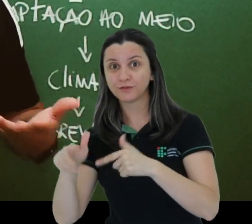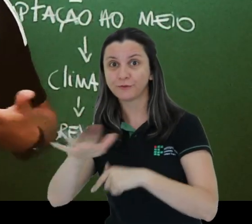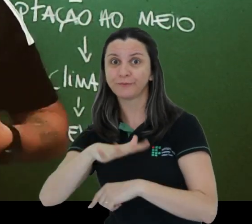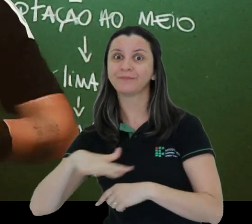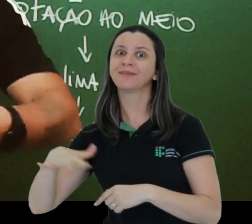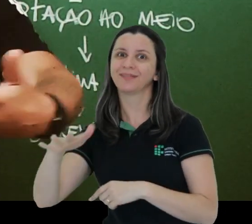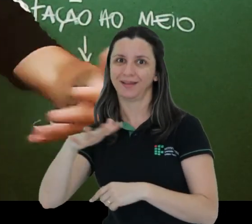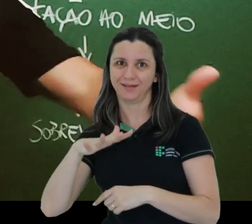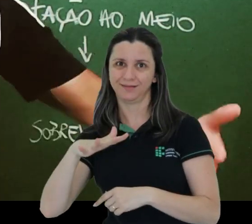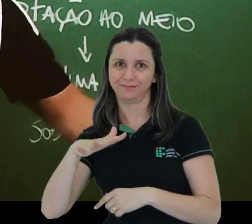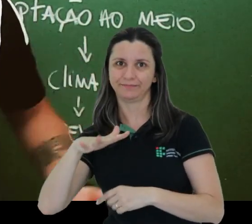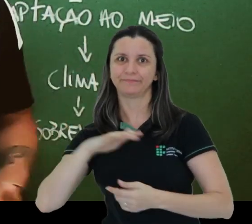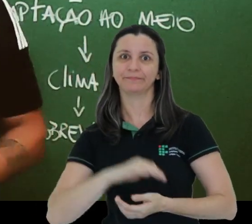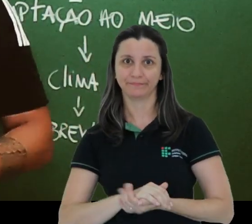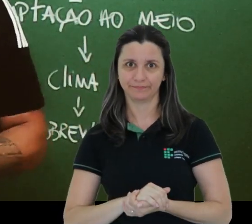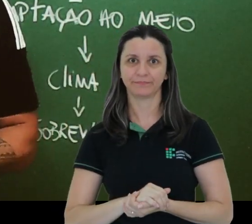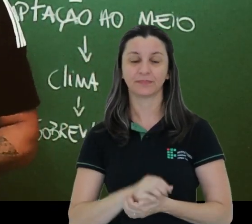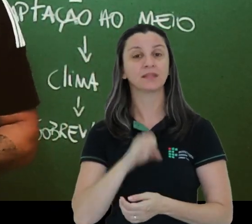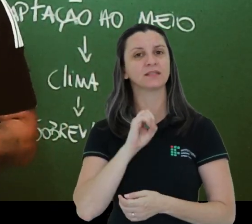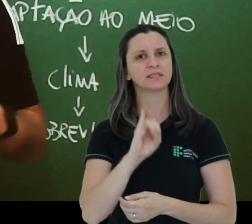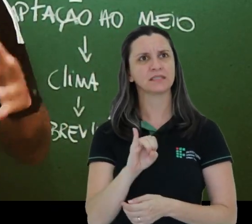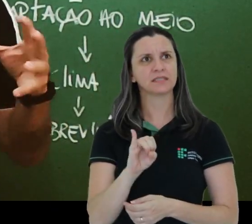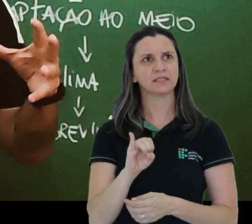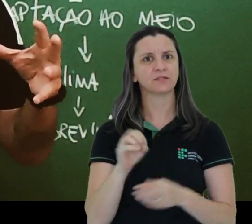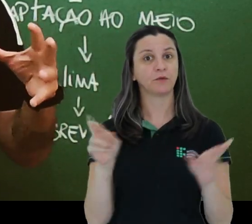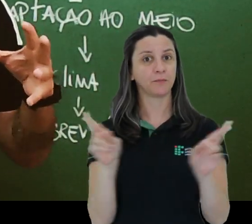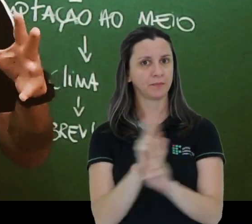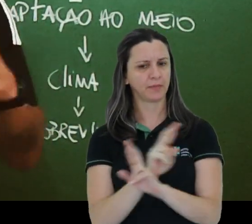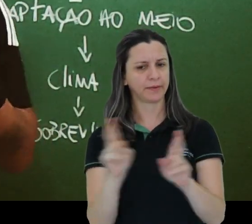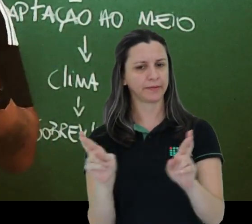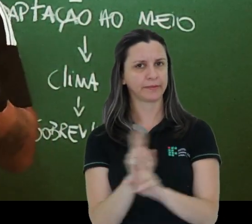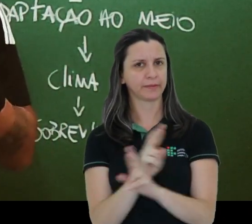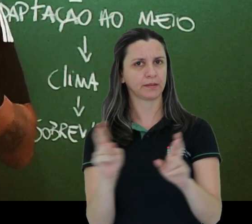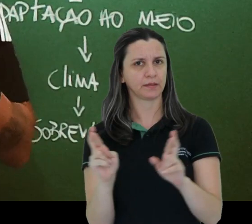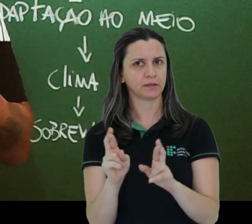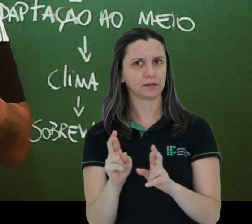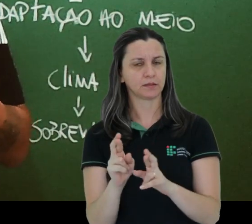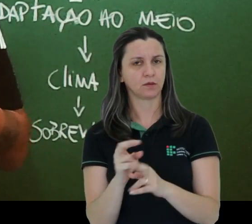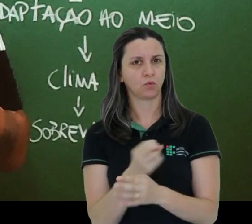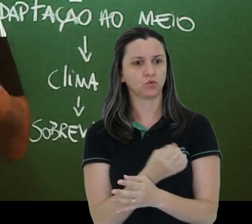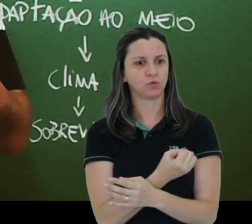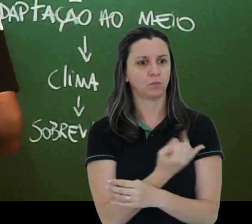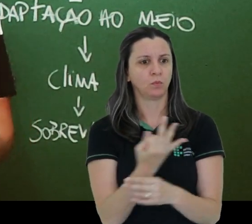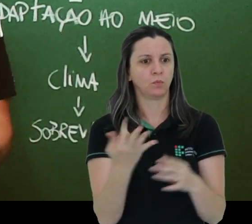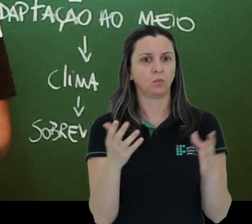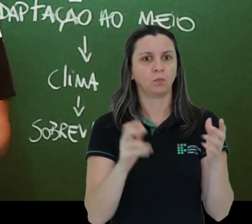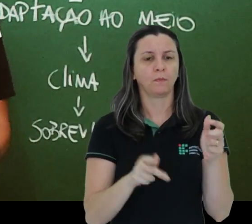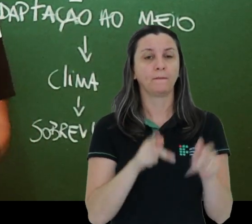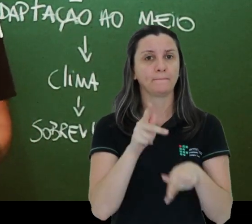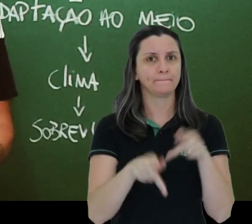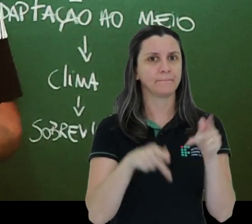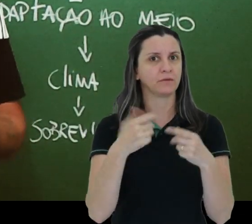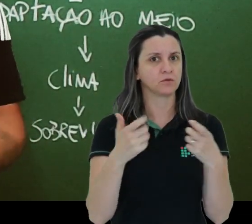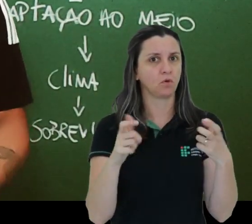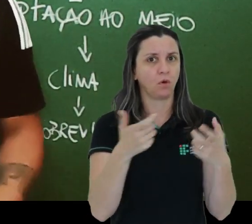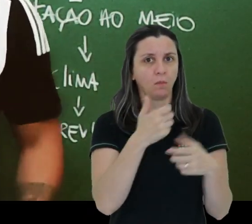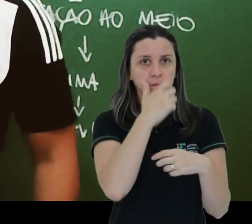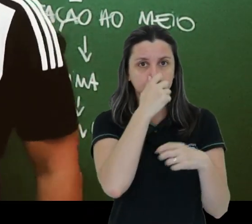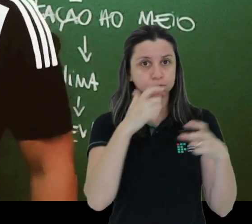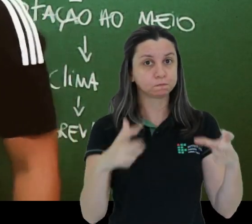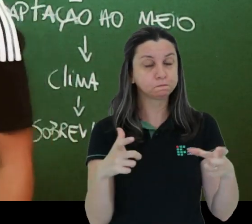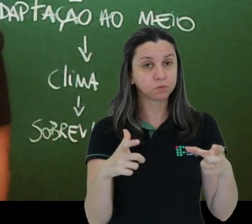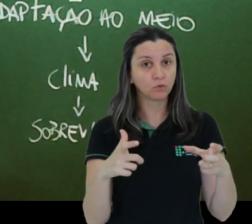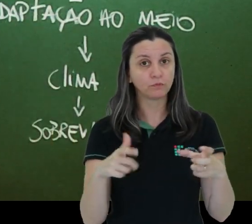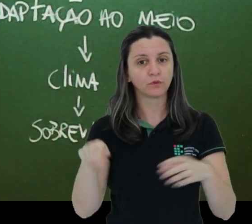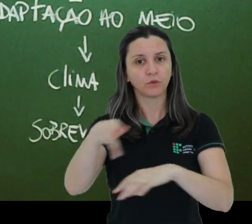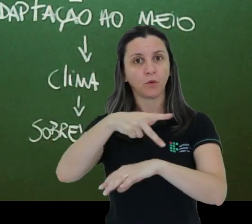divido pelo tamanho da área. Se eu tiver ali uma relação de muitos habitantes pelaquela